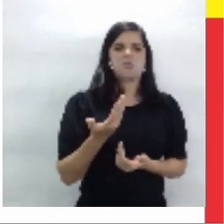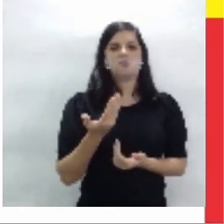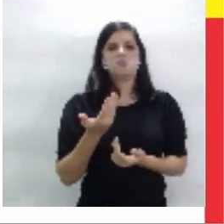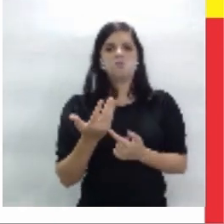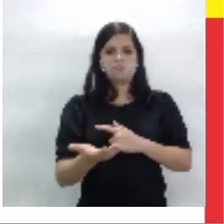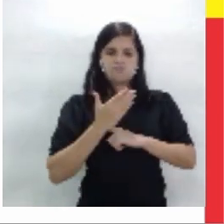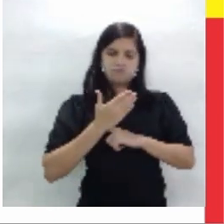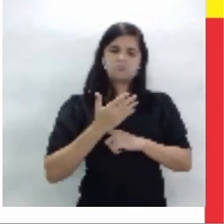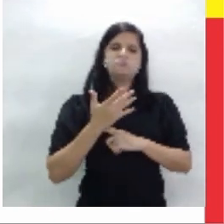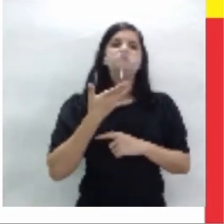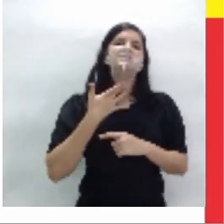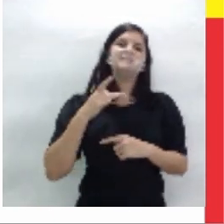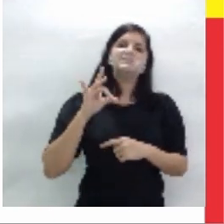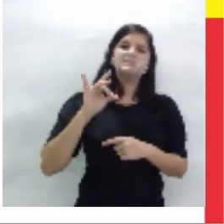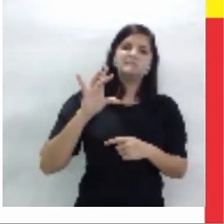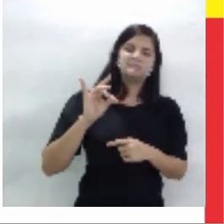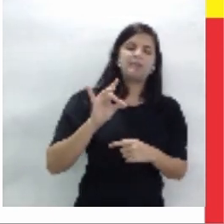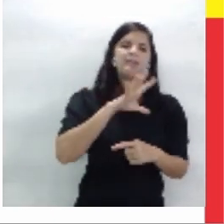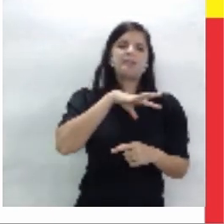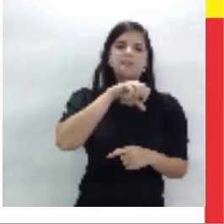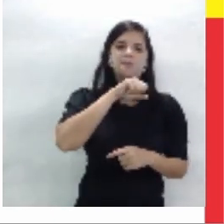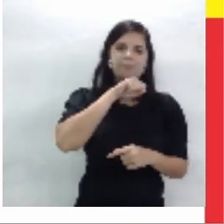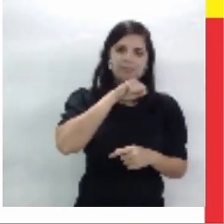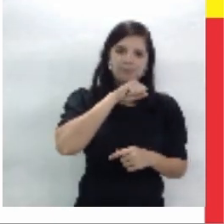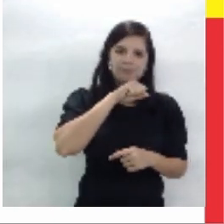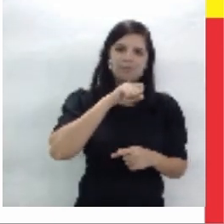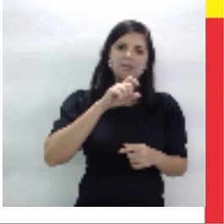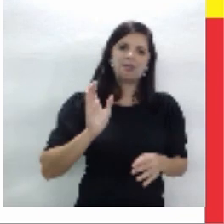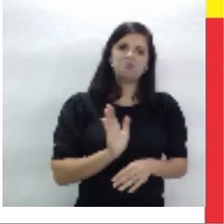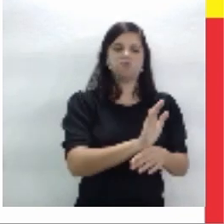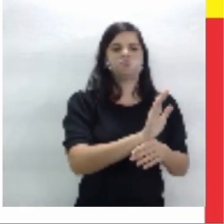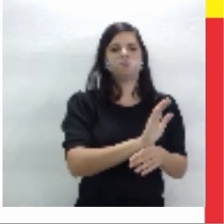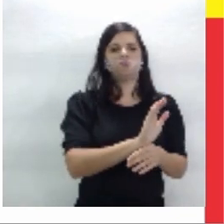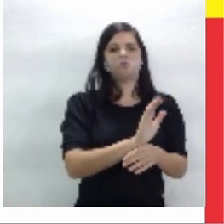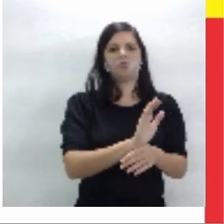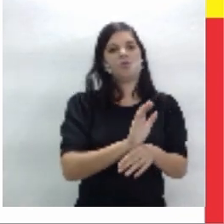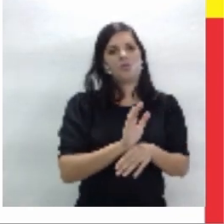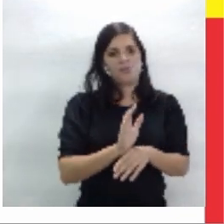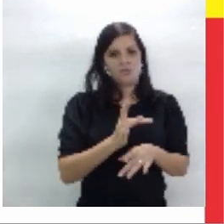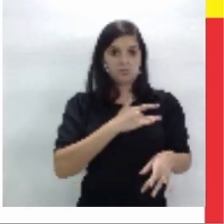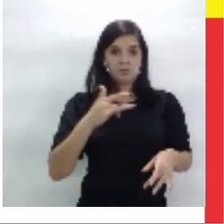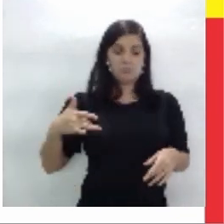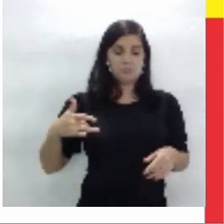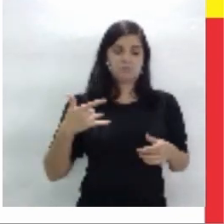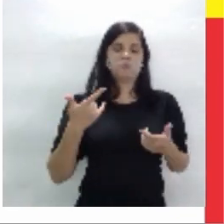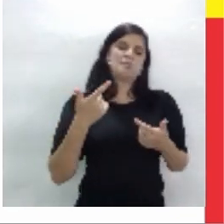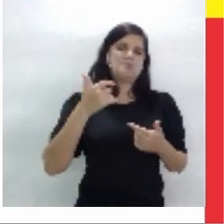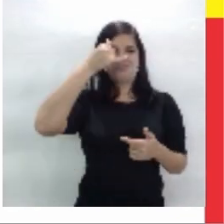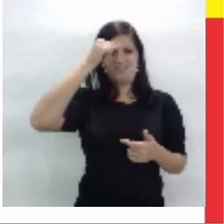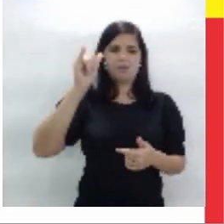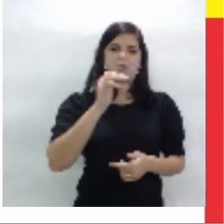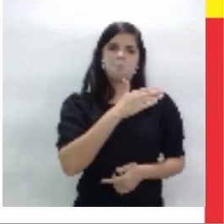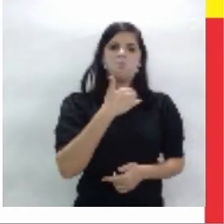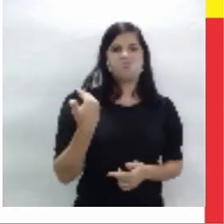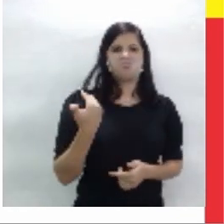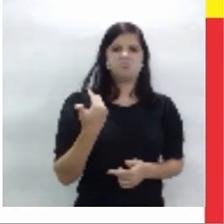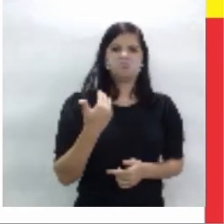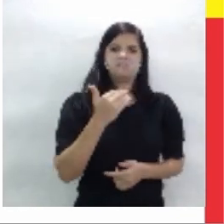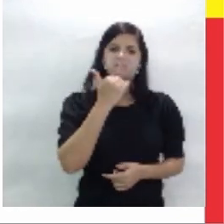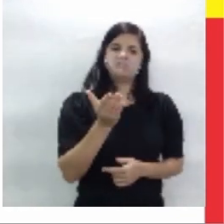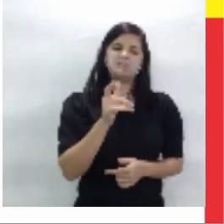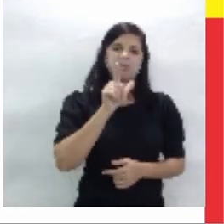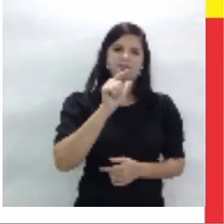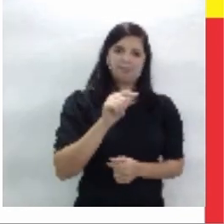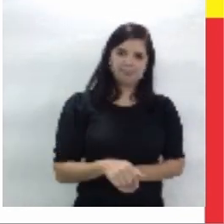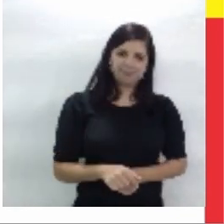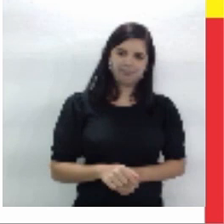saciar, né, a sede dos seus animais, e dessa forma os animais eles não perecem por falta d'água. Tá? Então, é muito interessante também que a